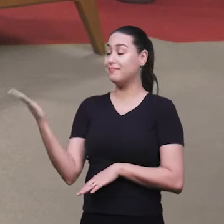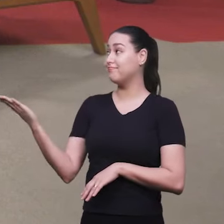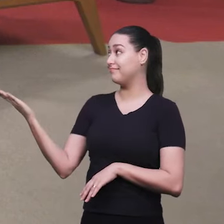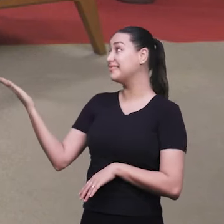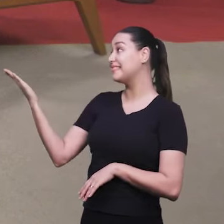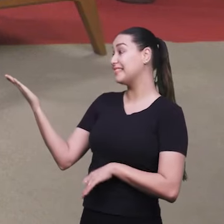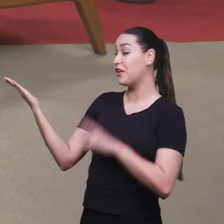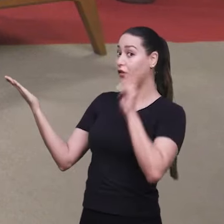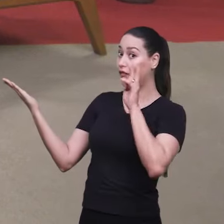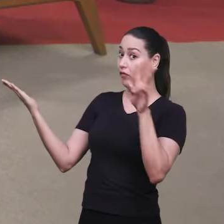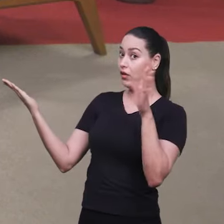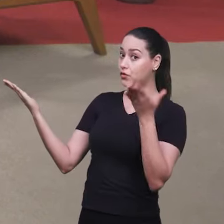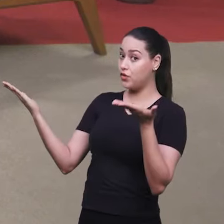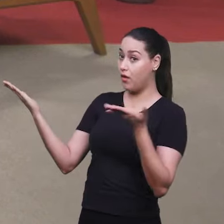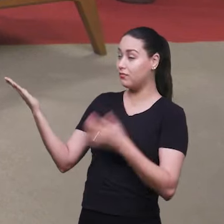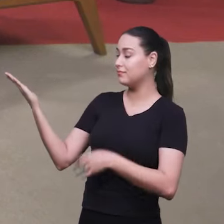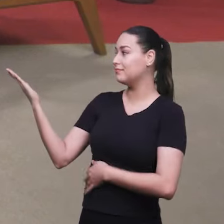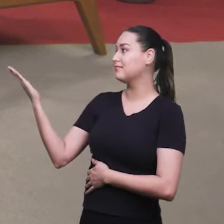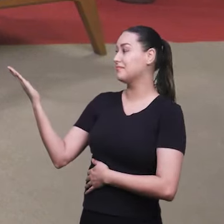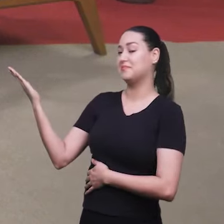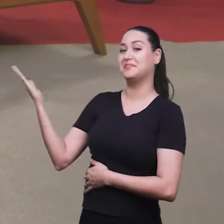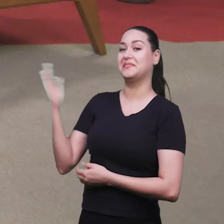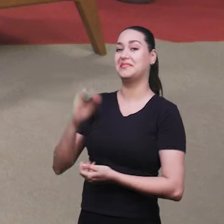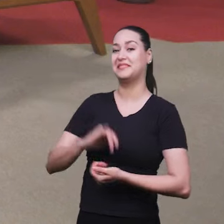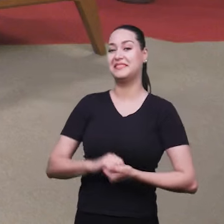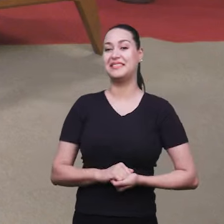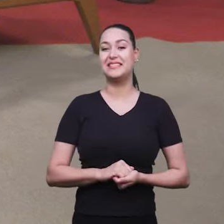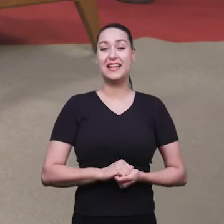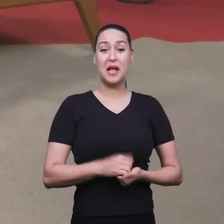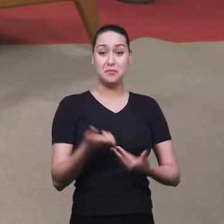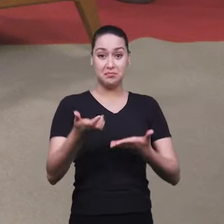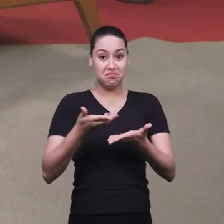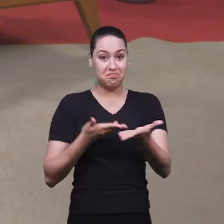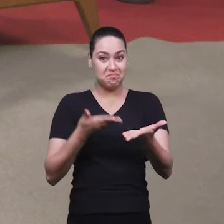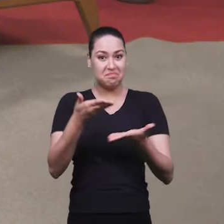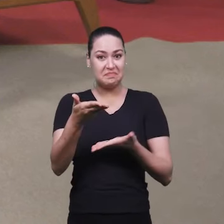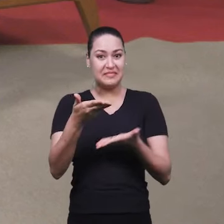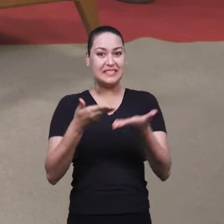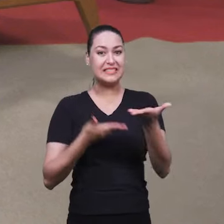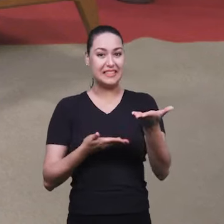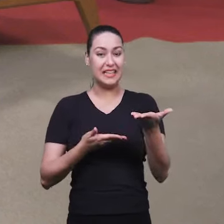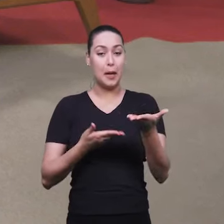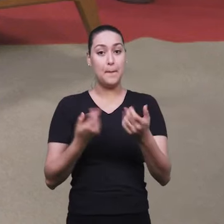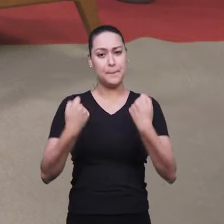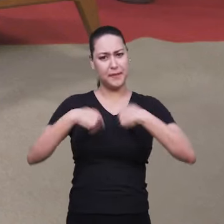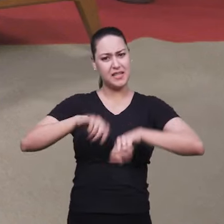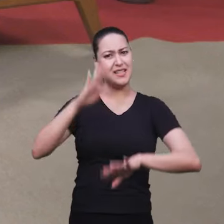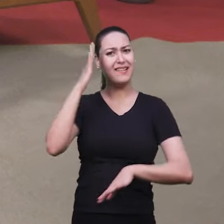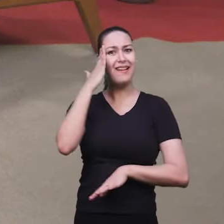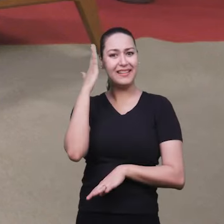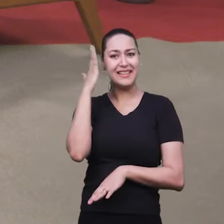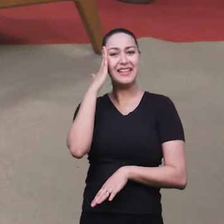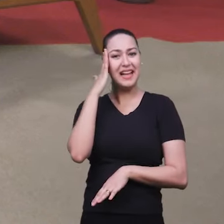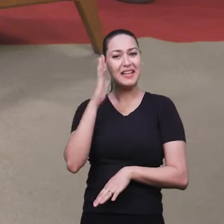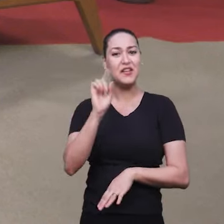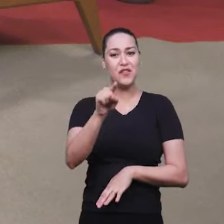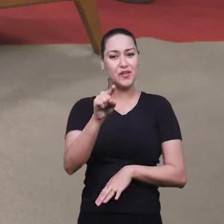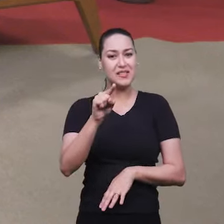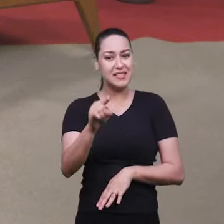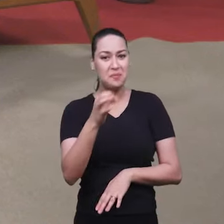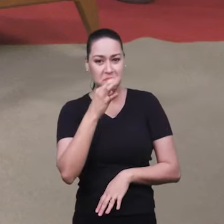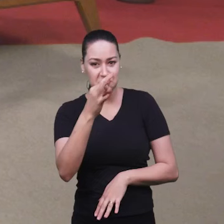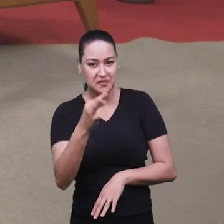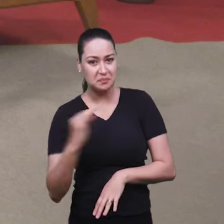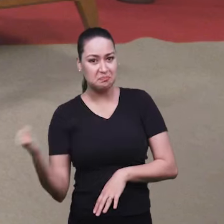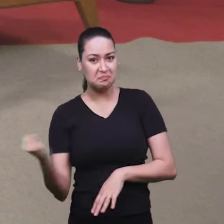está vendo. E esse QR Code é para você interagir conosco. É importante você entender isso. O programa é um programa interativo. Nós